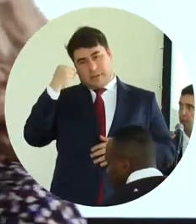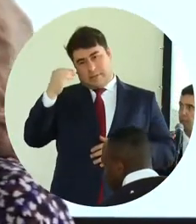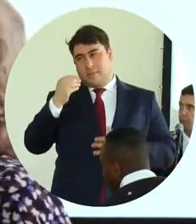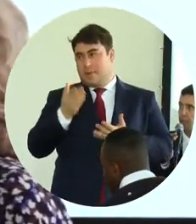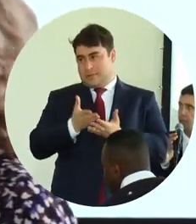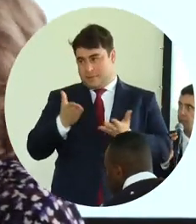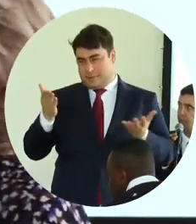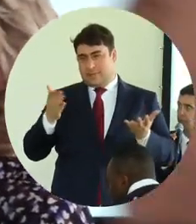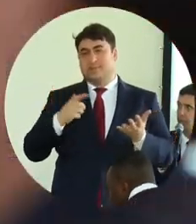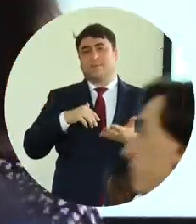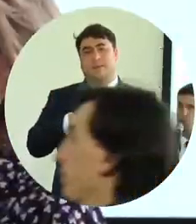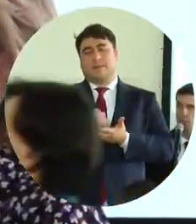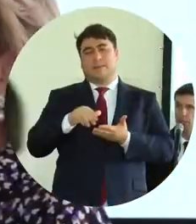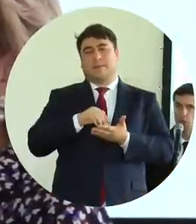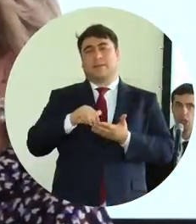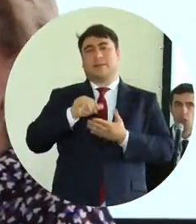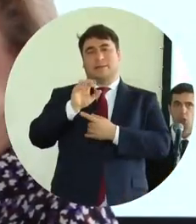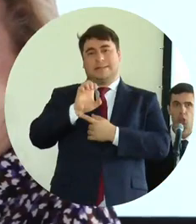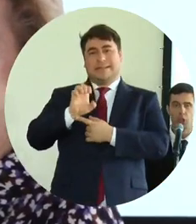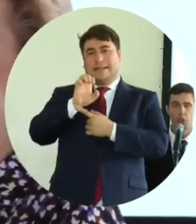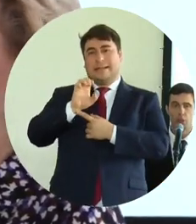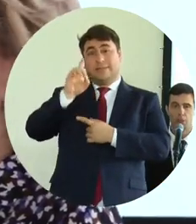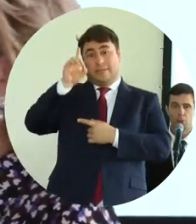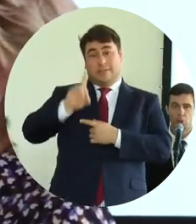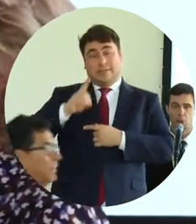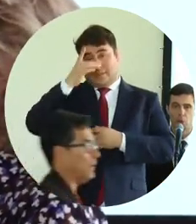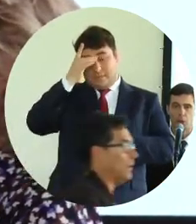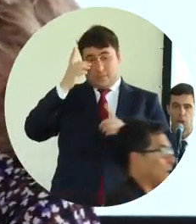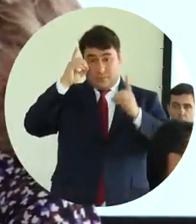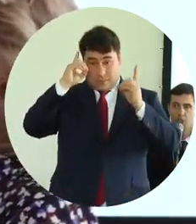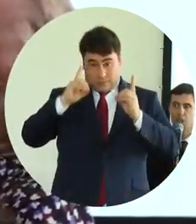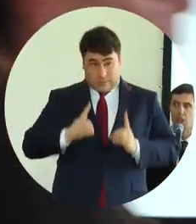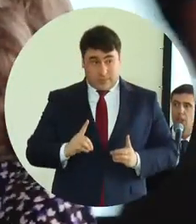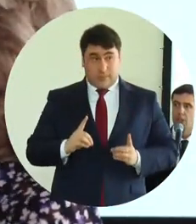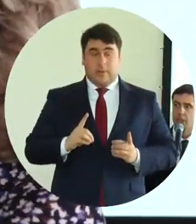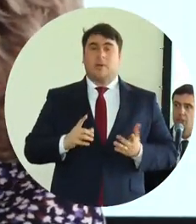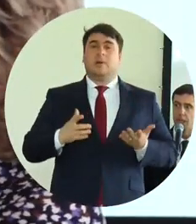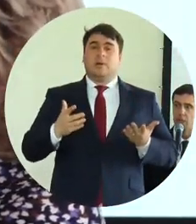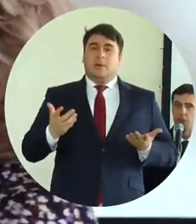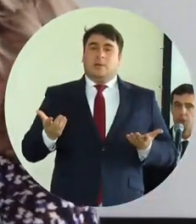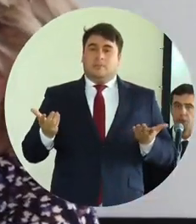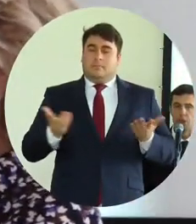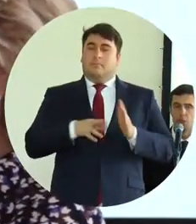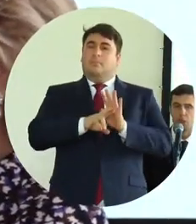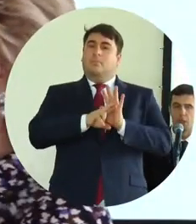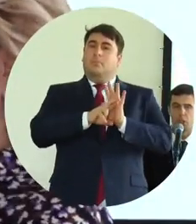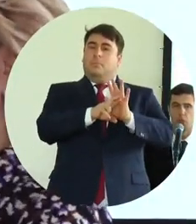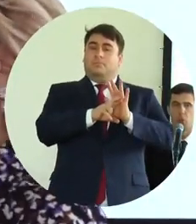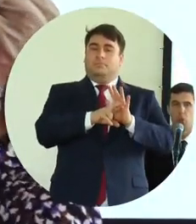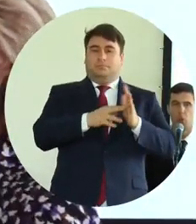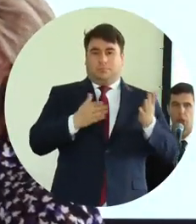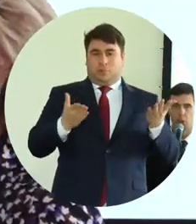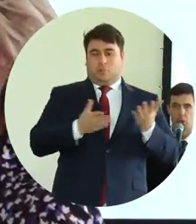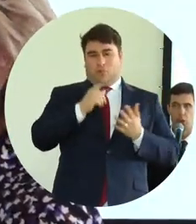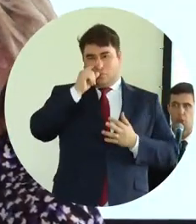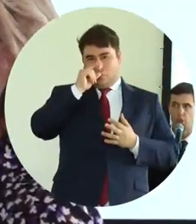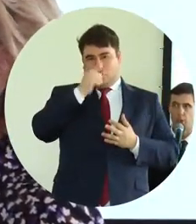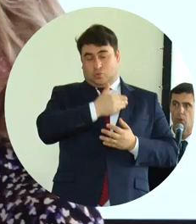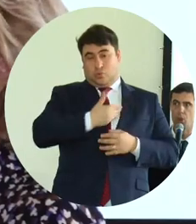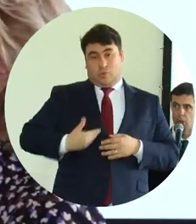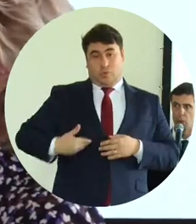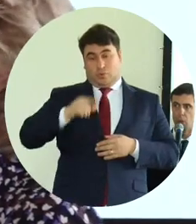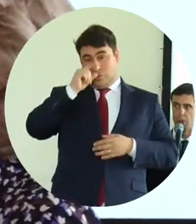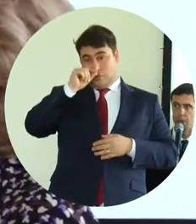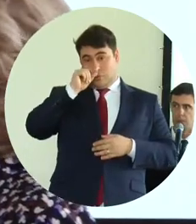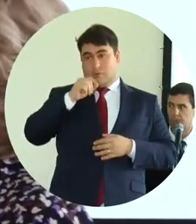Mara Rizzo Batistella, secretária de Estado dos Direitos da Pessoa com Deficiência, neste ato representando o excelentíssimo senhor governador do Estado de São